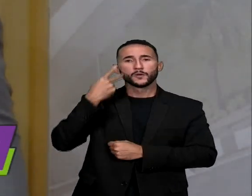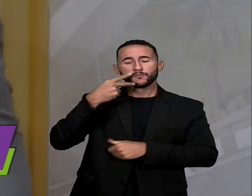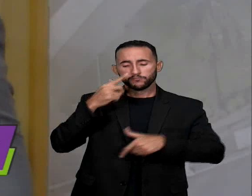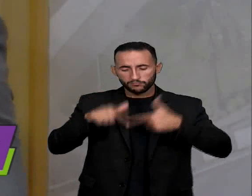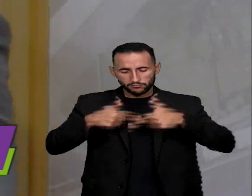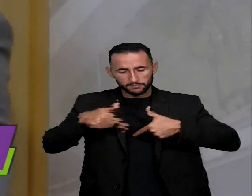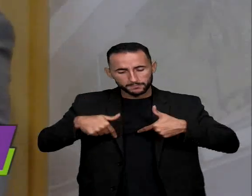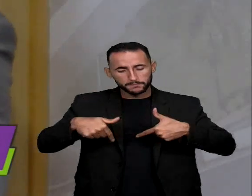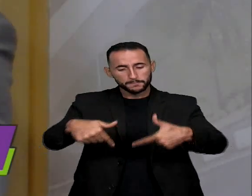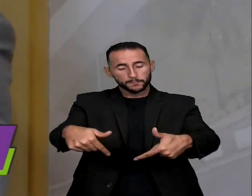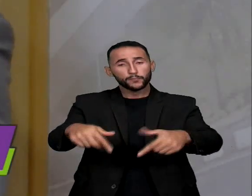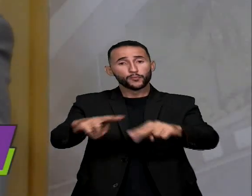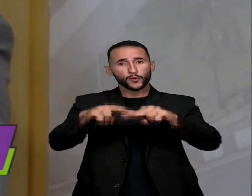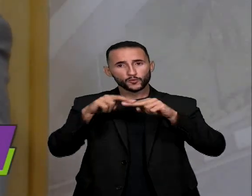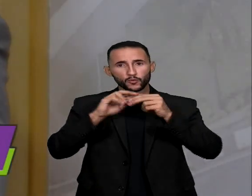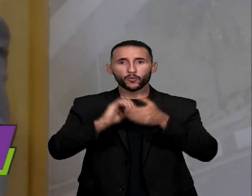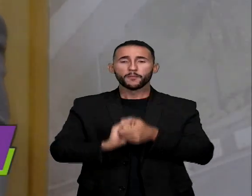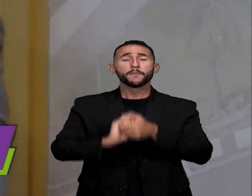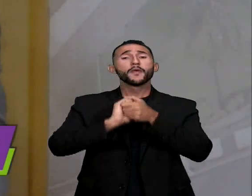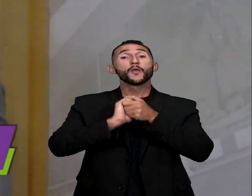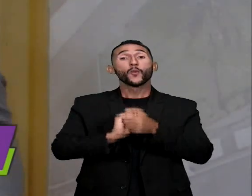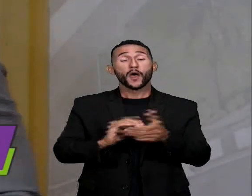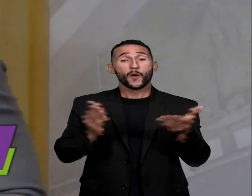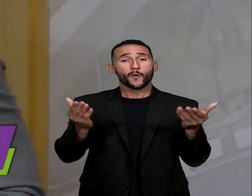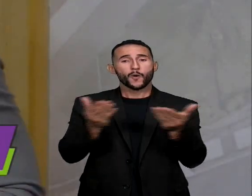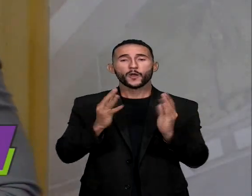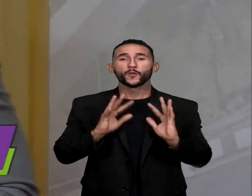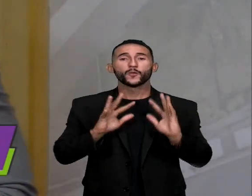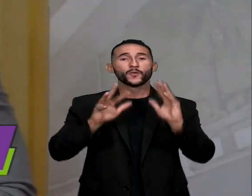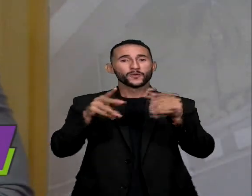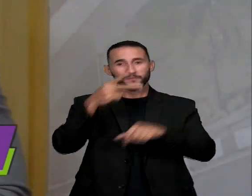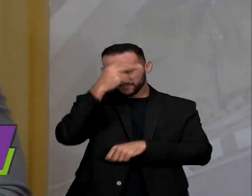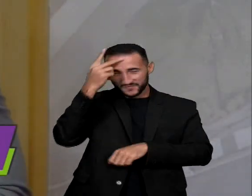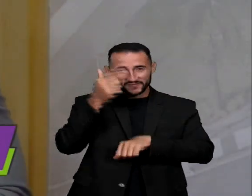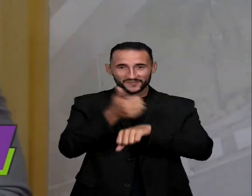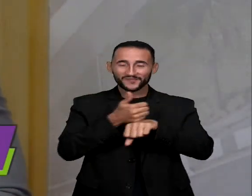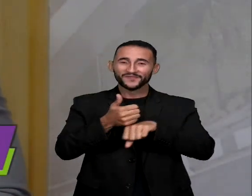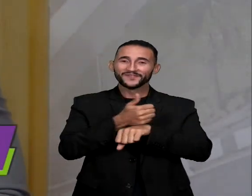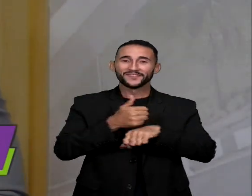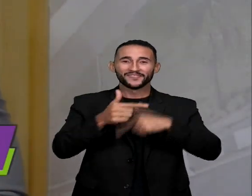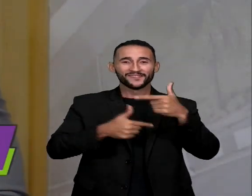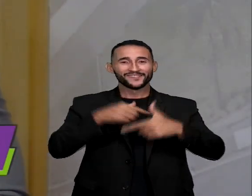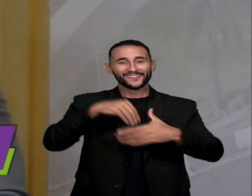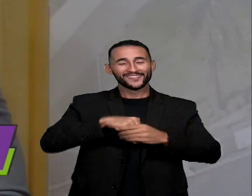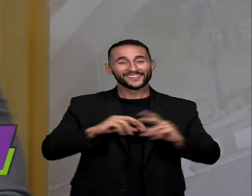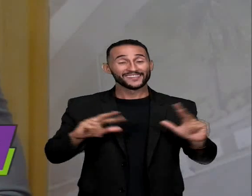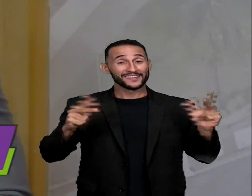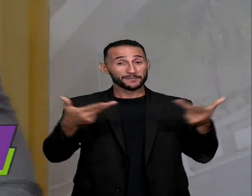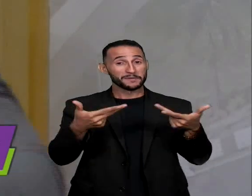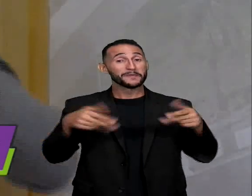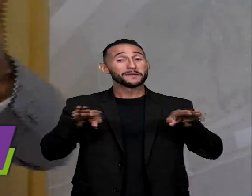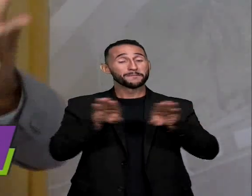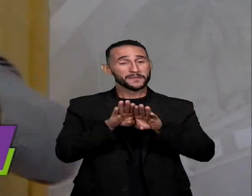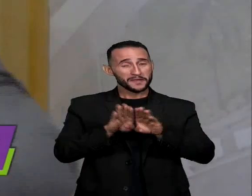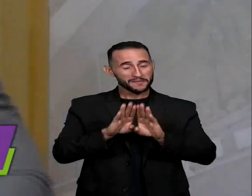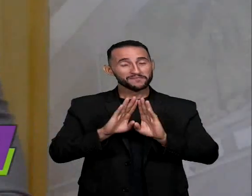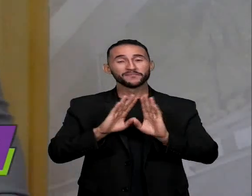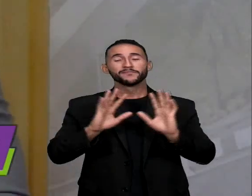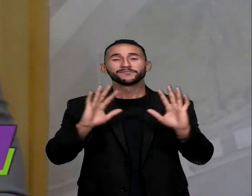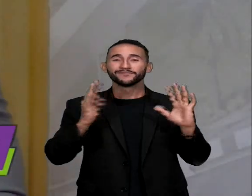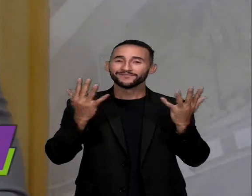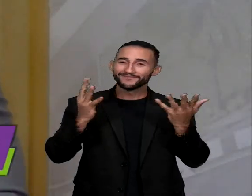meu cumprimento muito respeitoso a todos quero saudar de maneira especial aqueles que nos